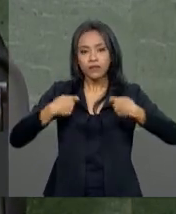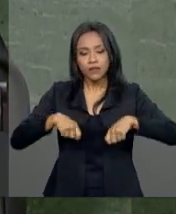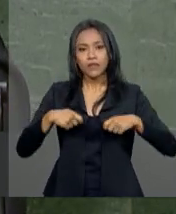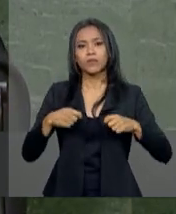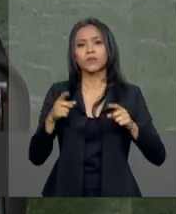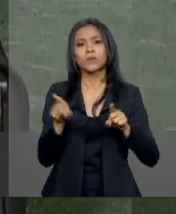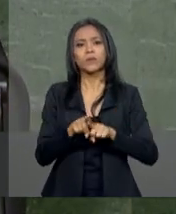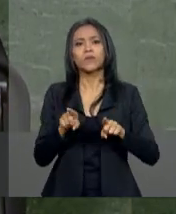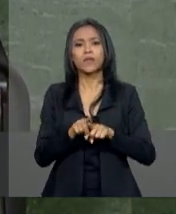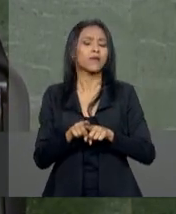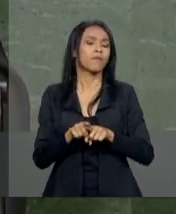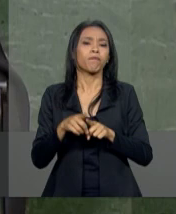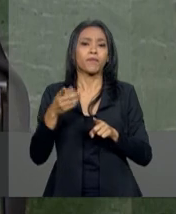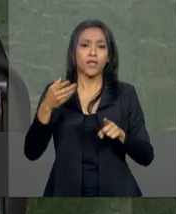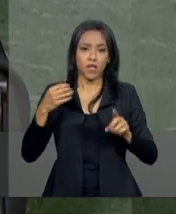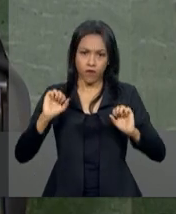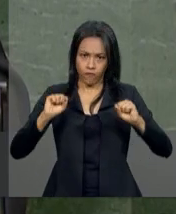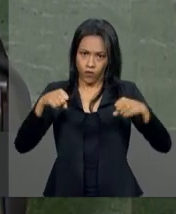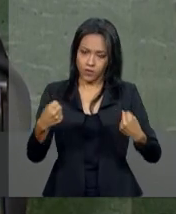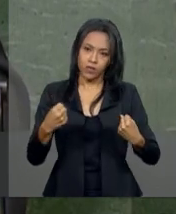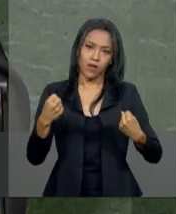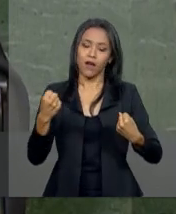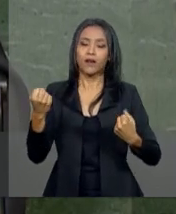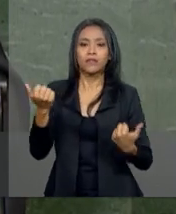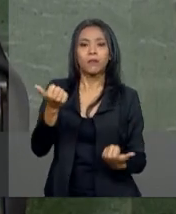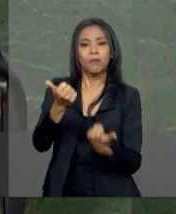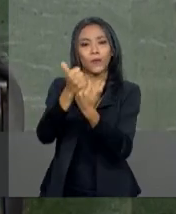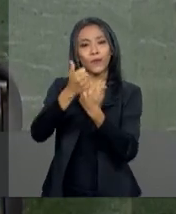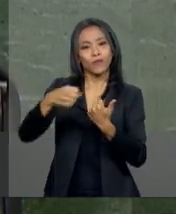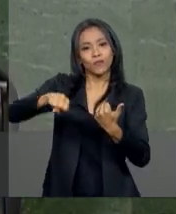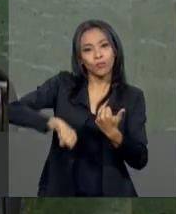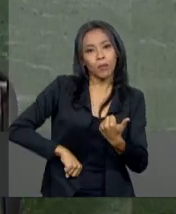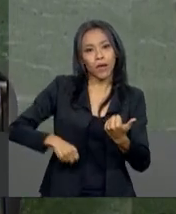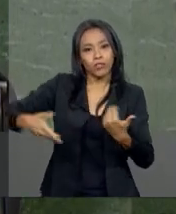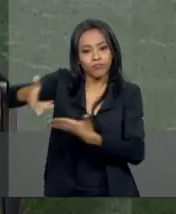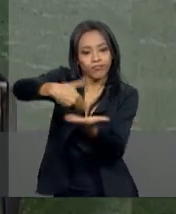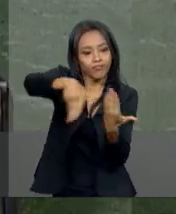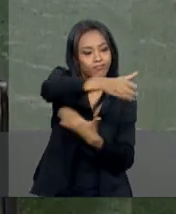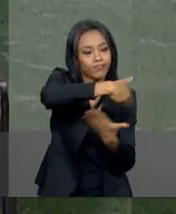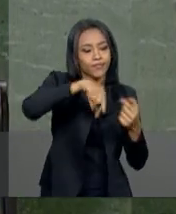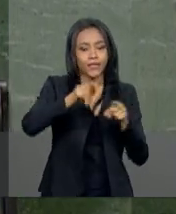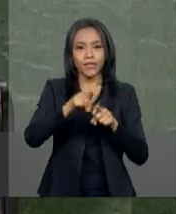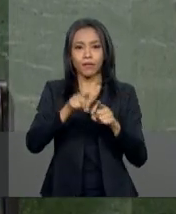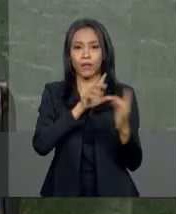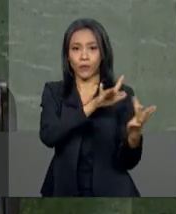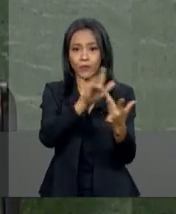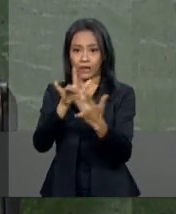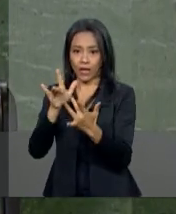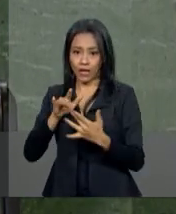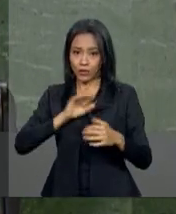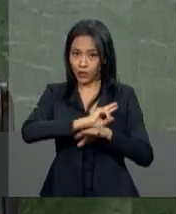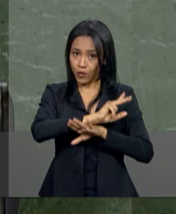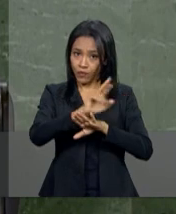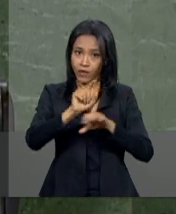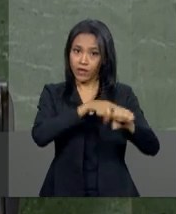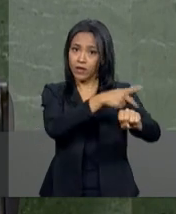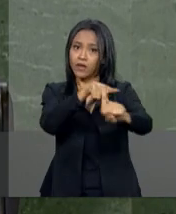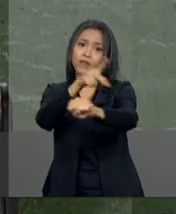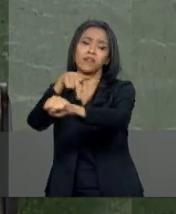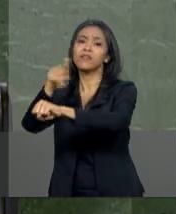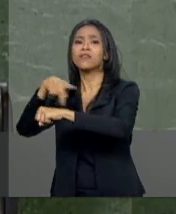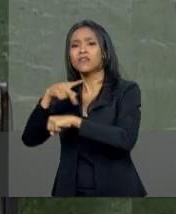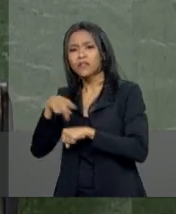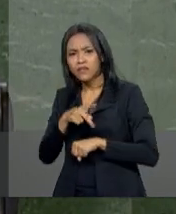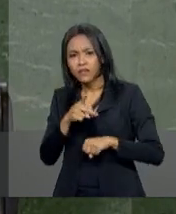da diplomacia e do multilateralismo já demos reiteradas provas de que